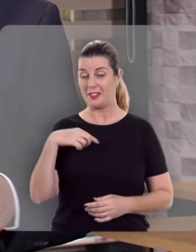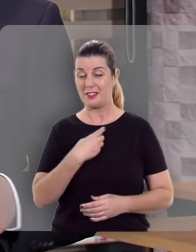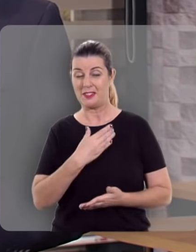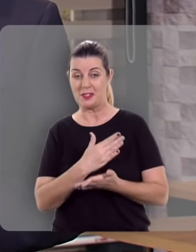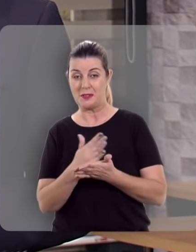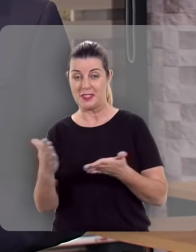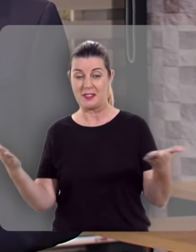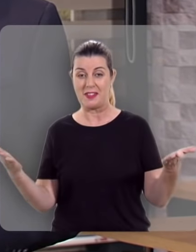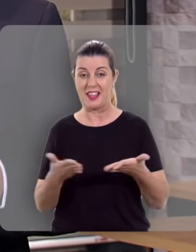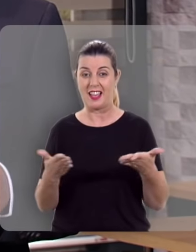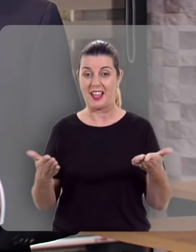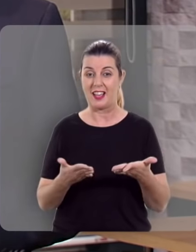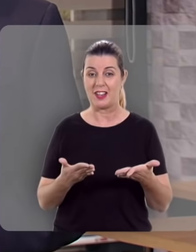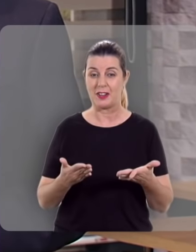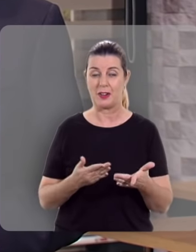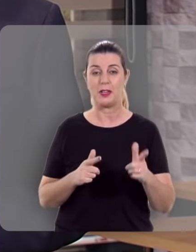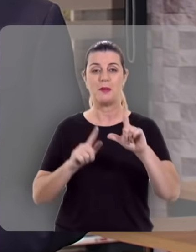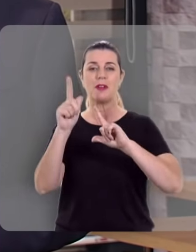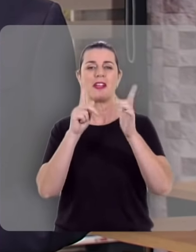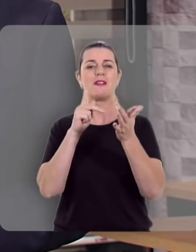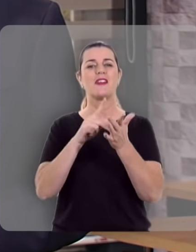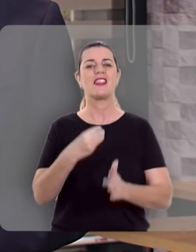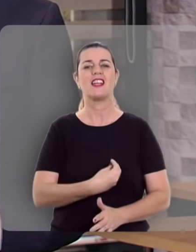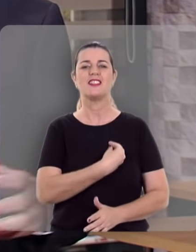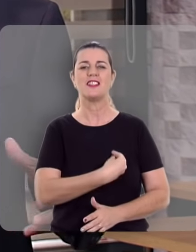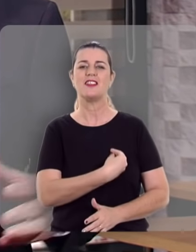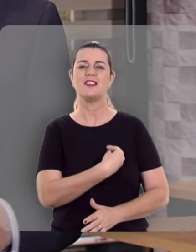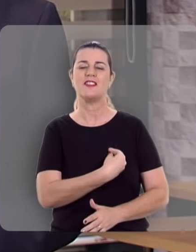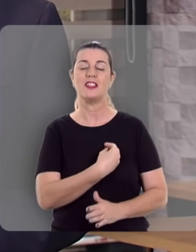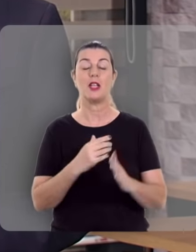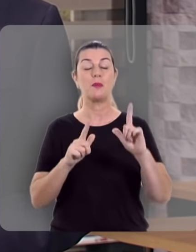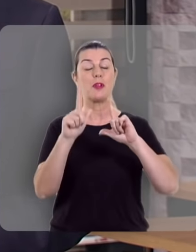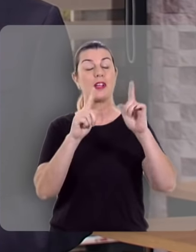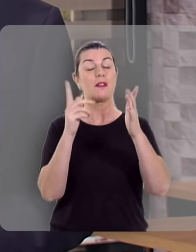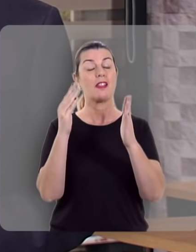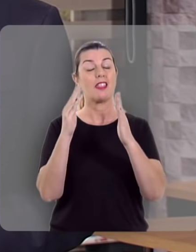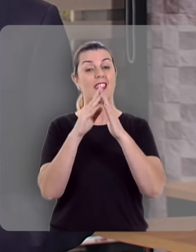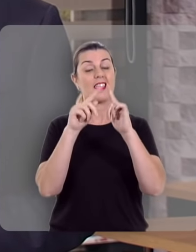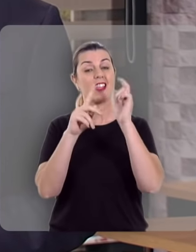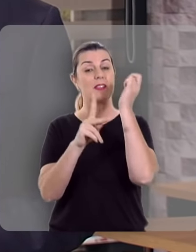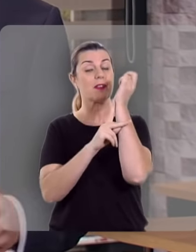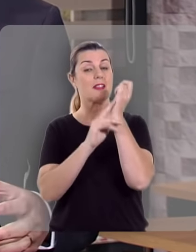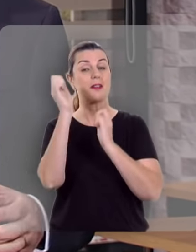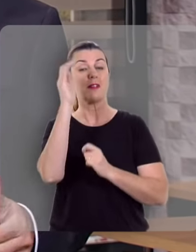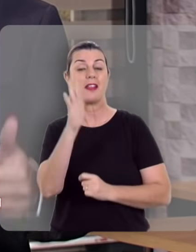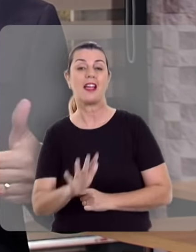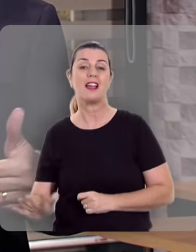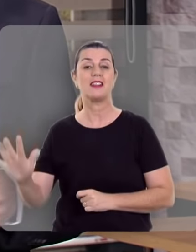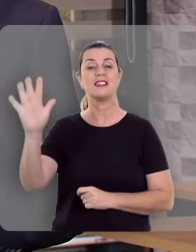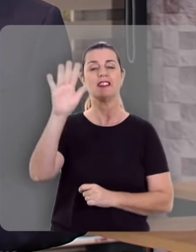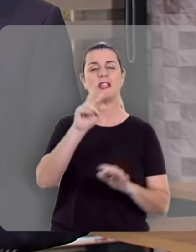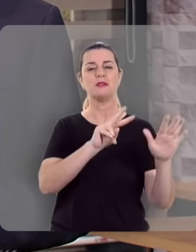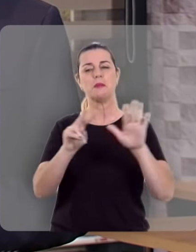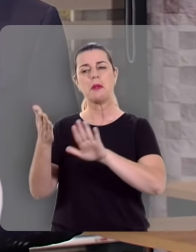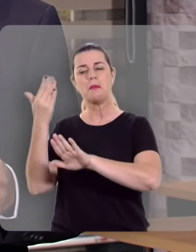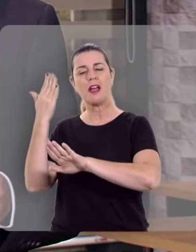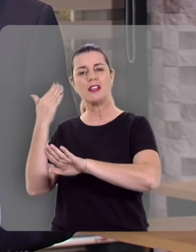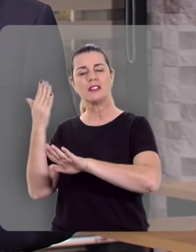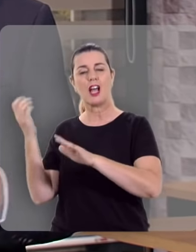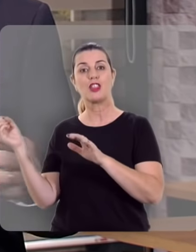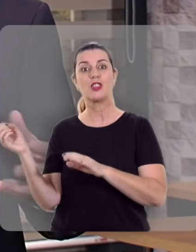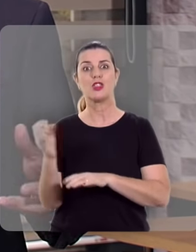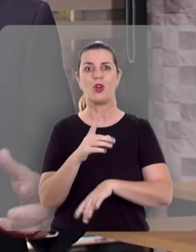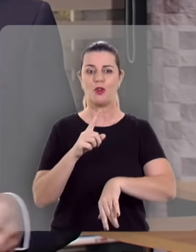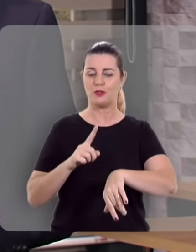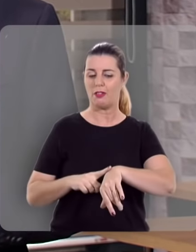Olá, começamos agora o programa Verdade e Vida, programa da Igreja Presbiteriana do Brasil, desde a semana passada, agora